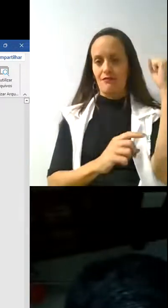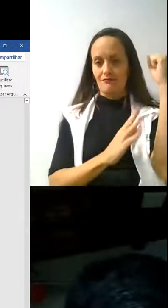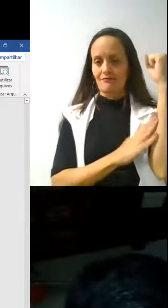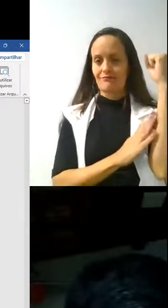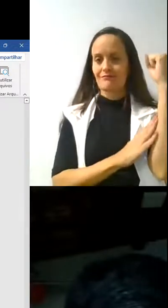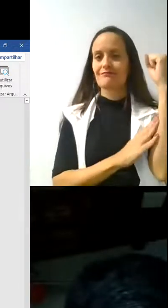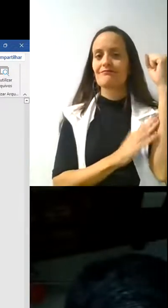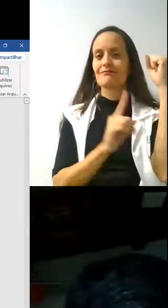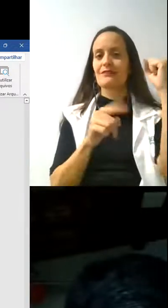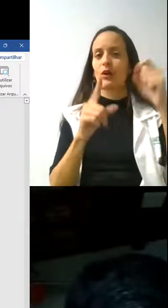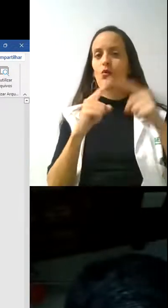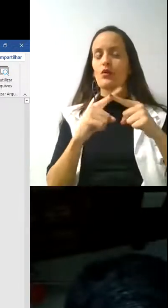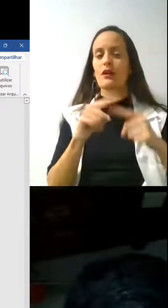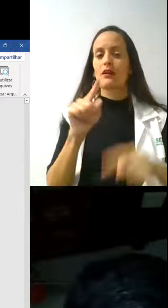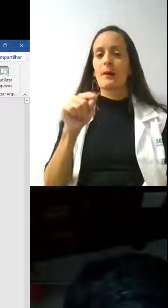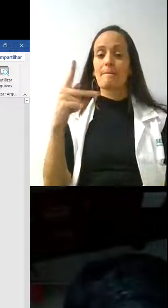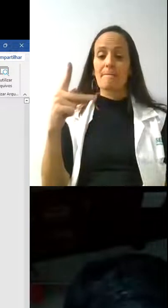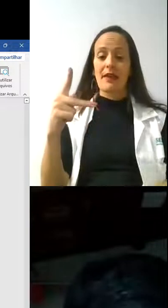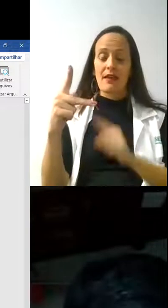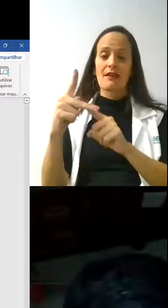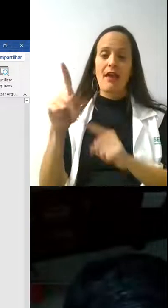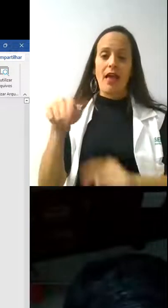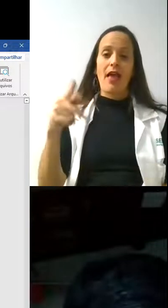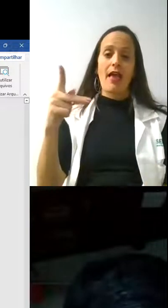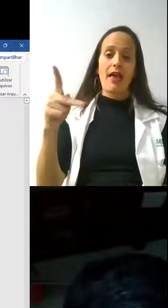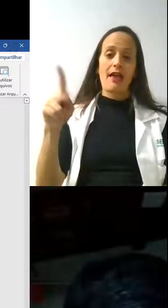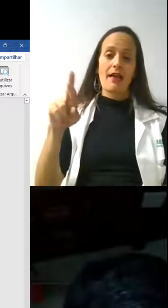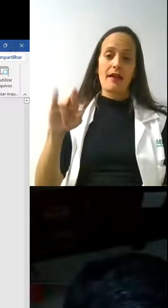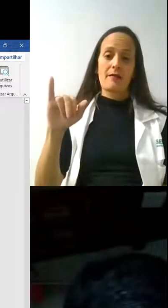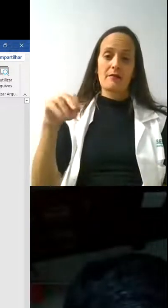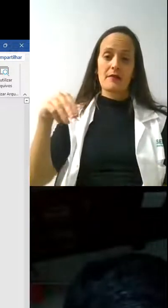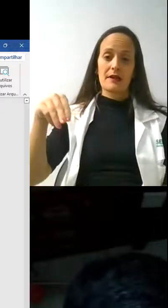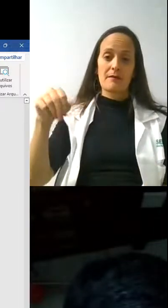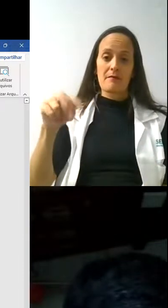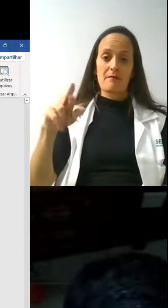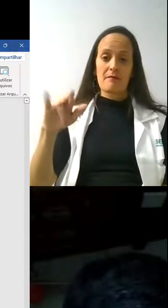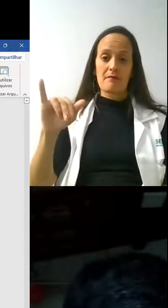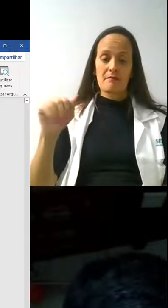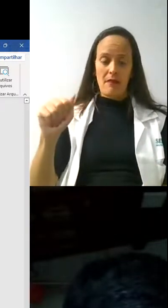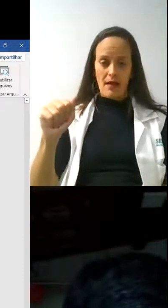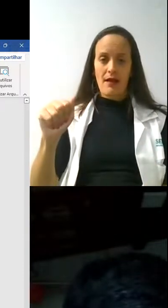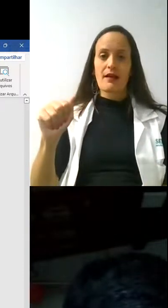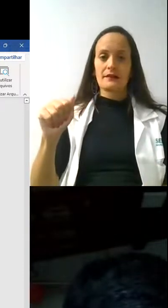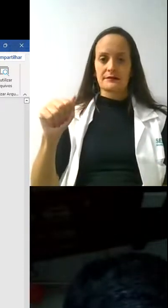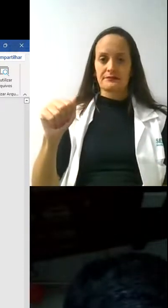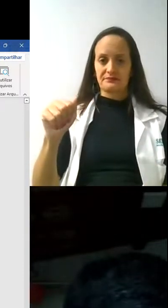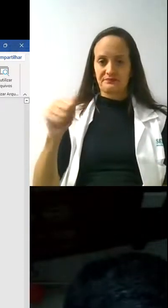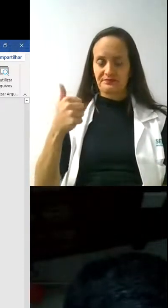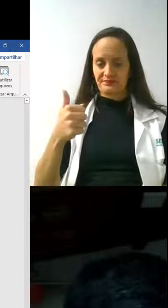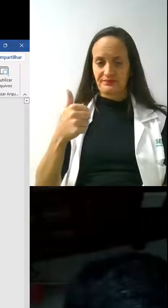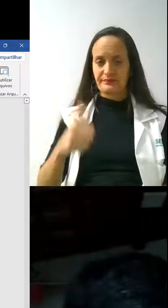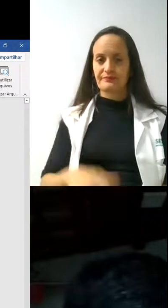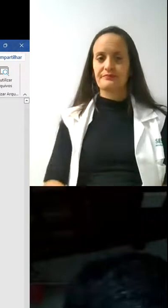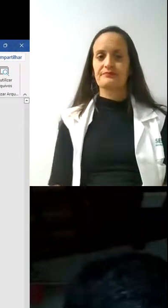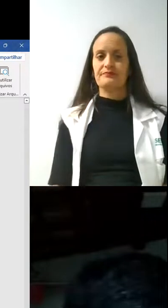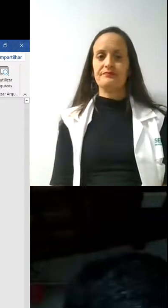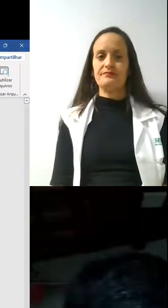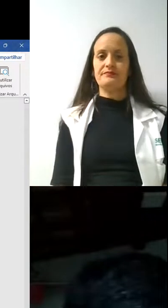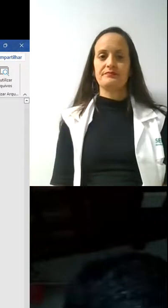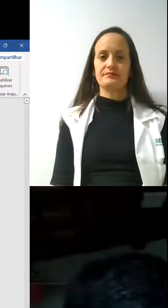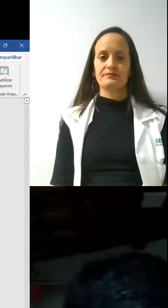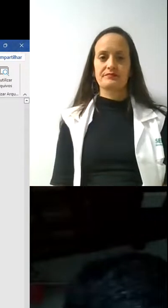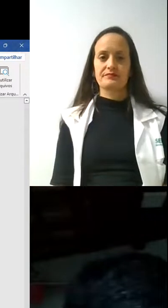né? Porque é a estrutura primária que tem lá. E a rede secundária que está instalada é S43, né? Então,